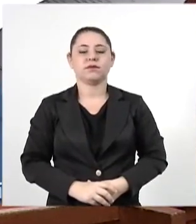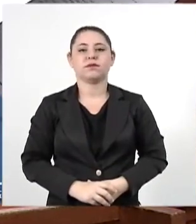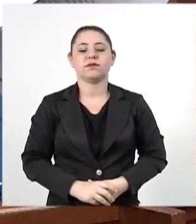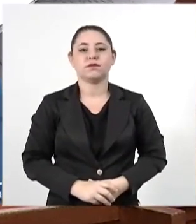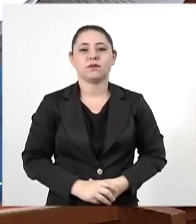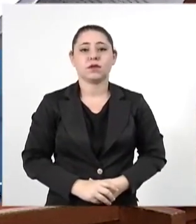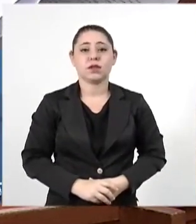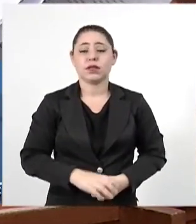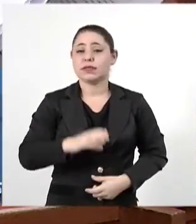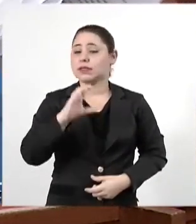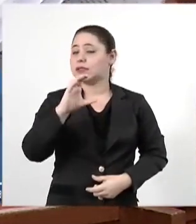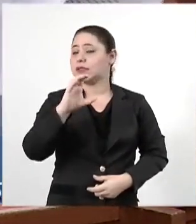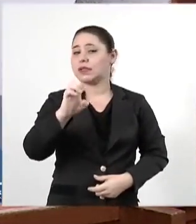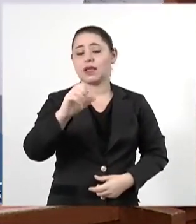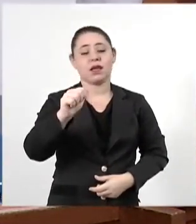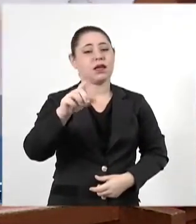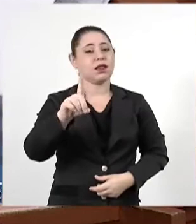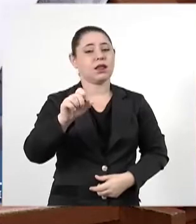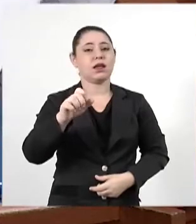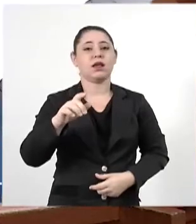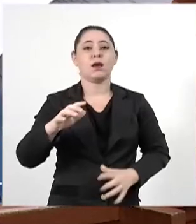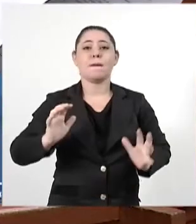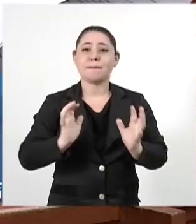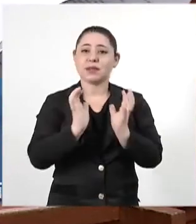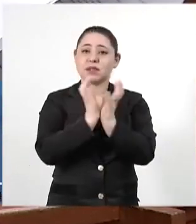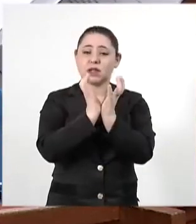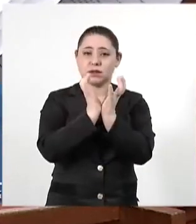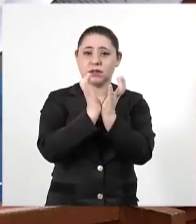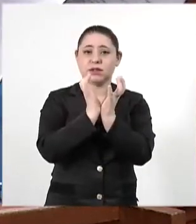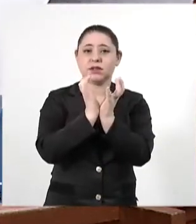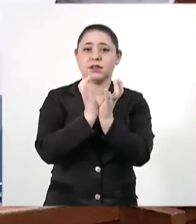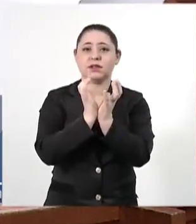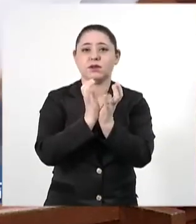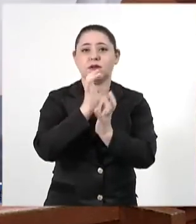CAD em Campo Grande, Pestalozzi de Bonito,